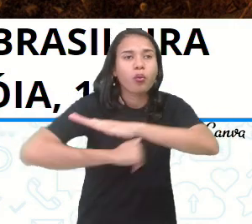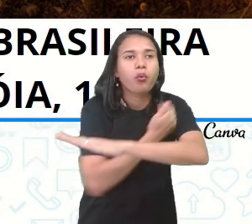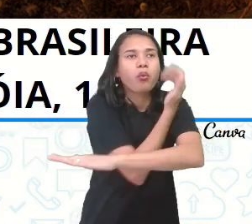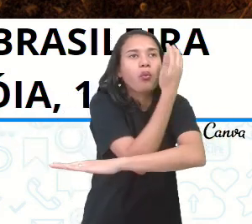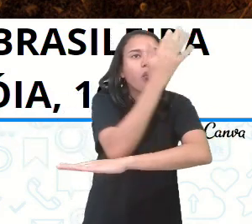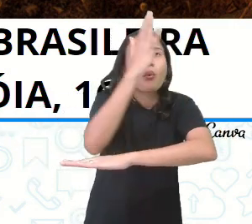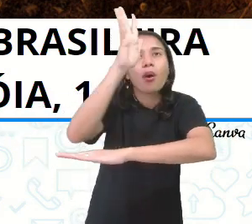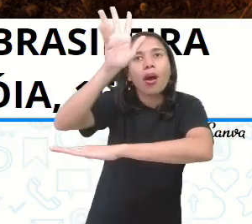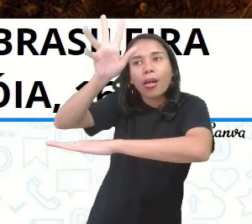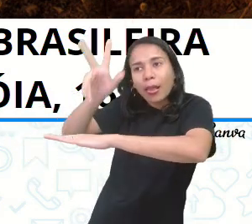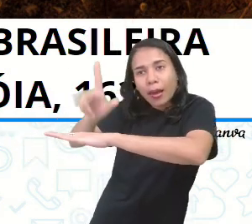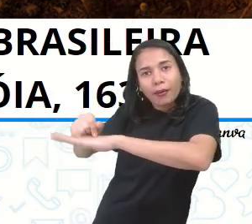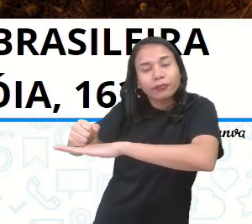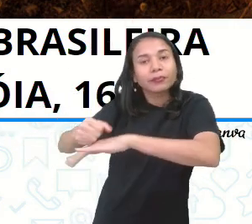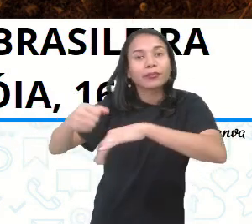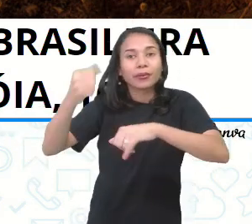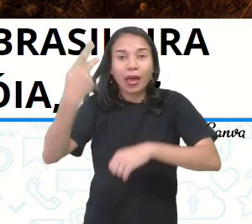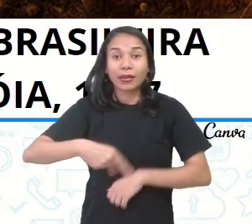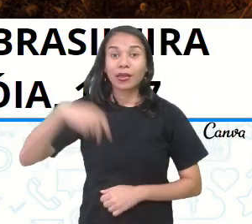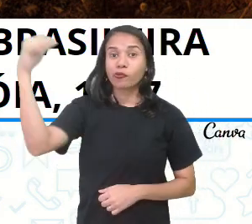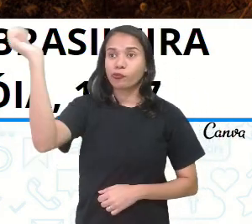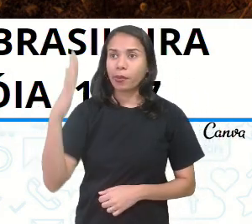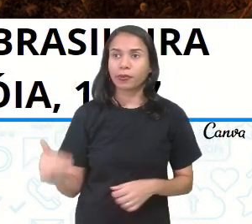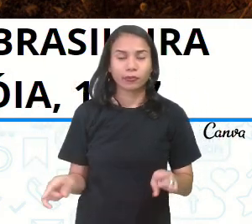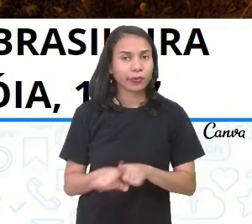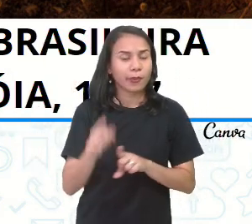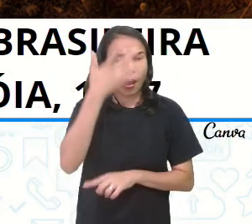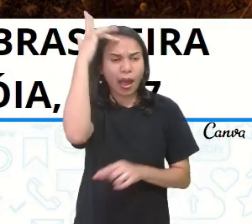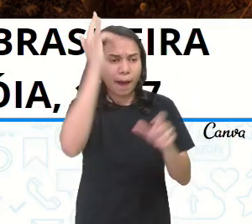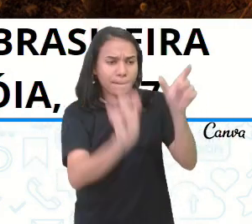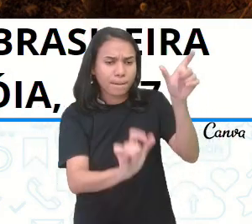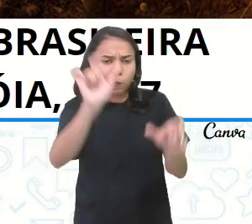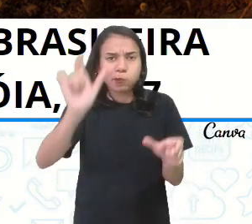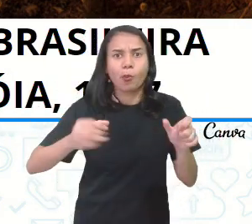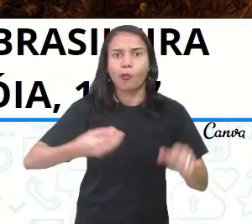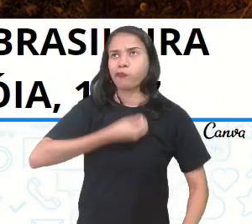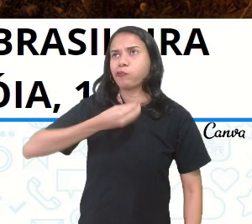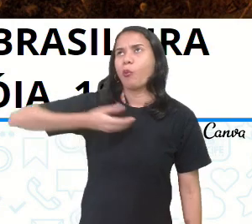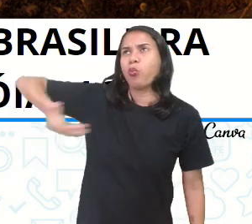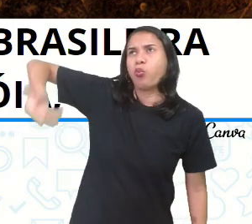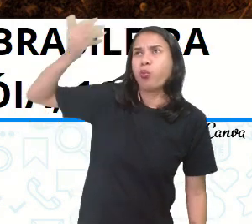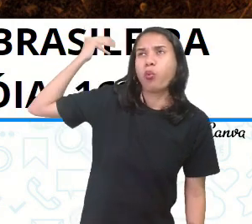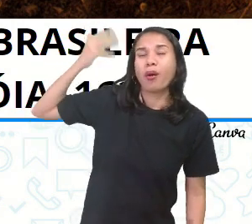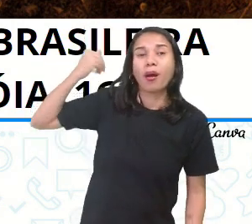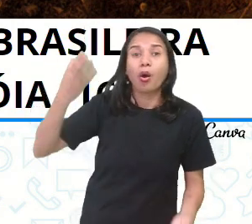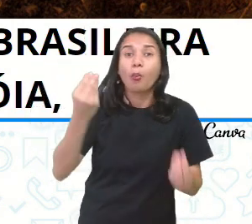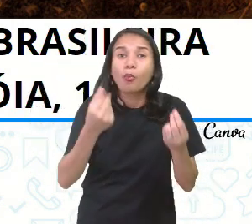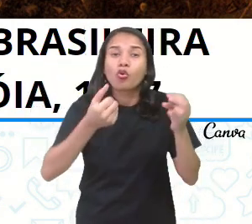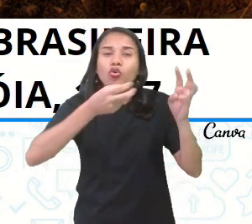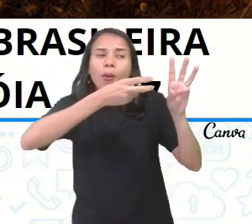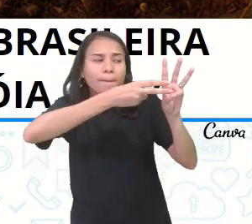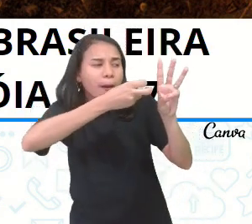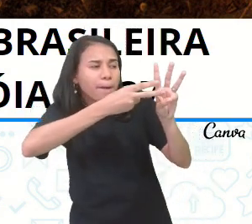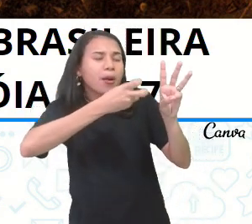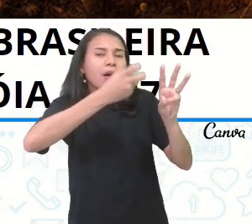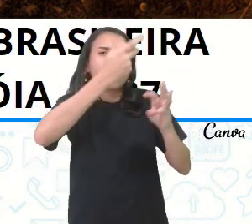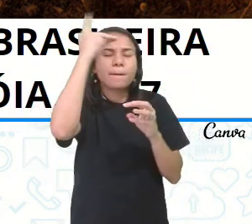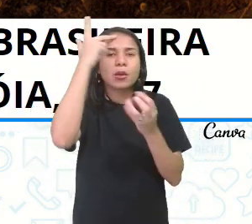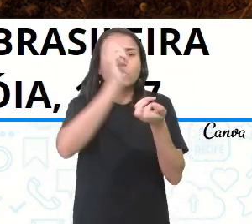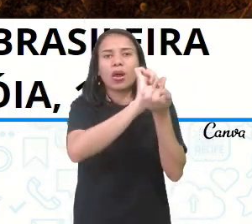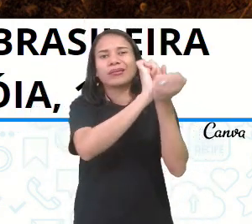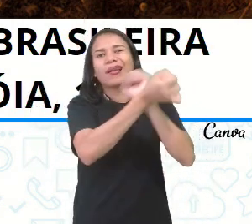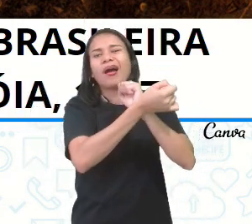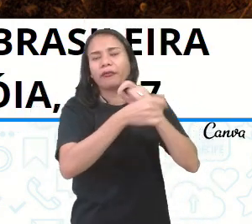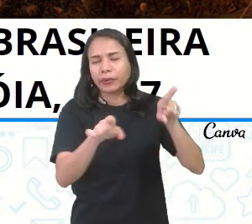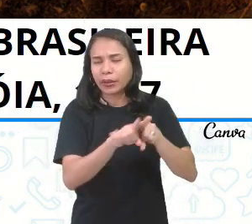flora brasileira e das pessoas também da época, né? Ele colocou muitos indígenas, muitas pessoas